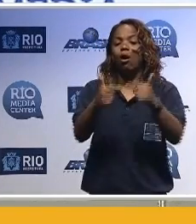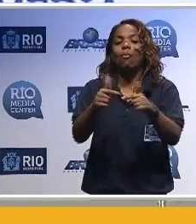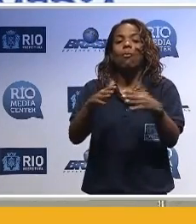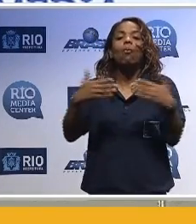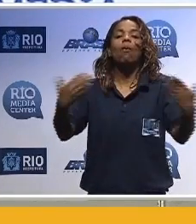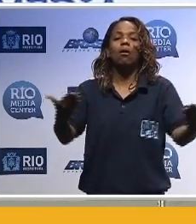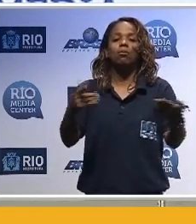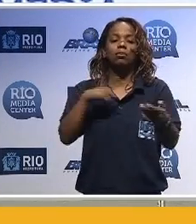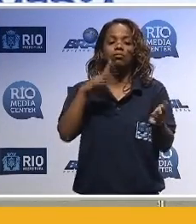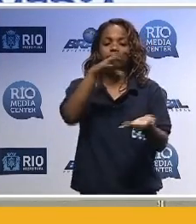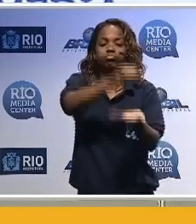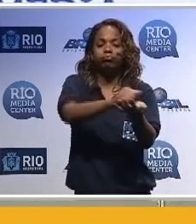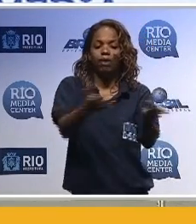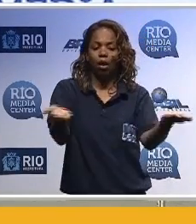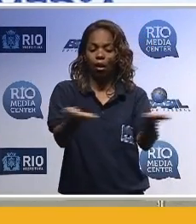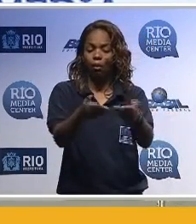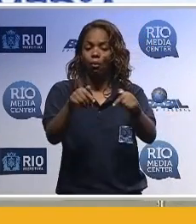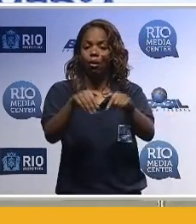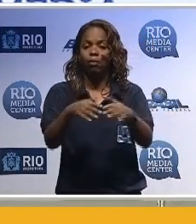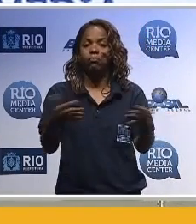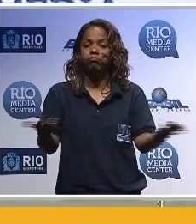nesse legado